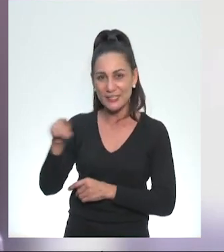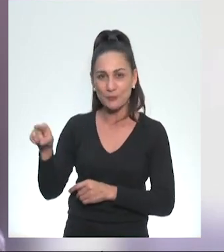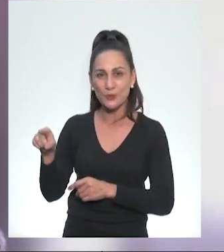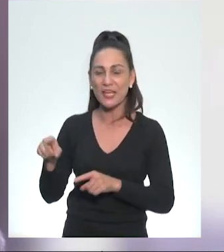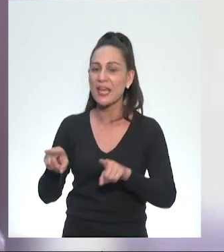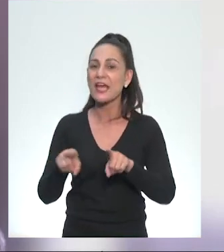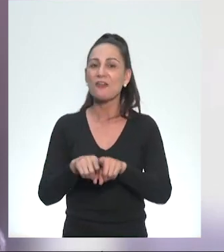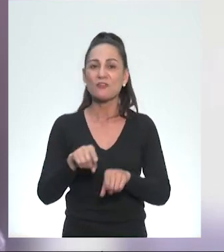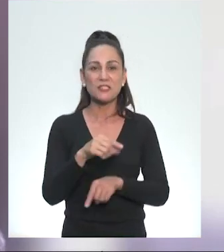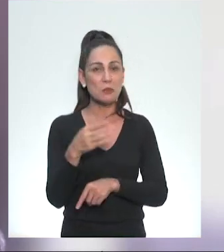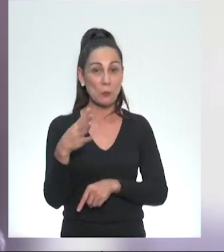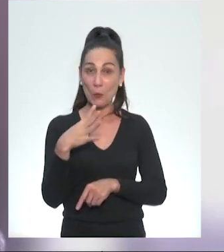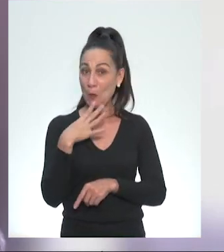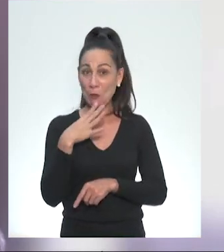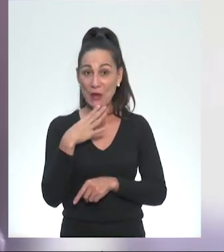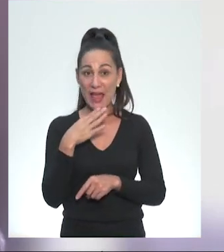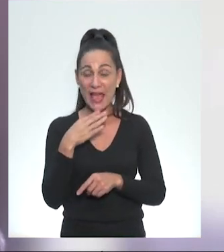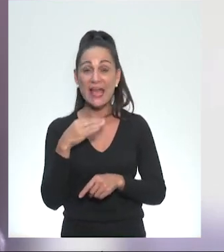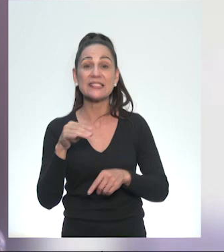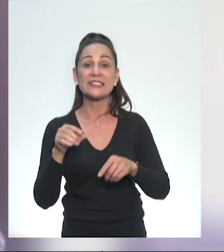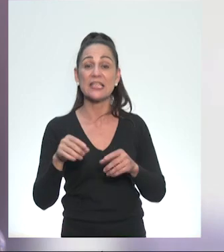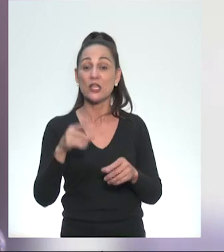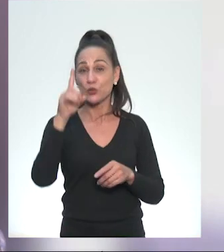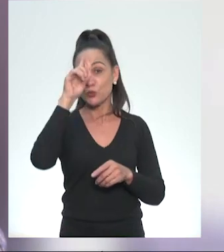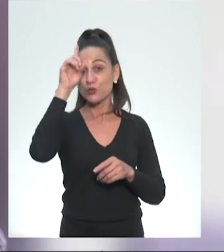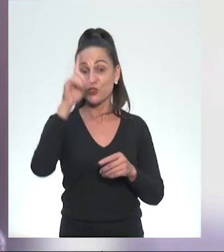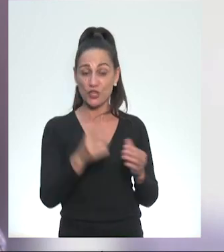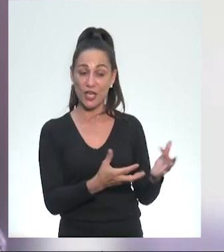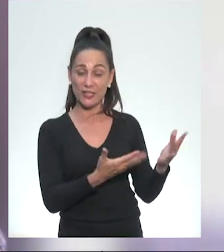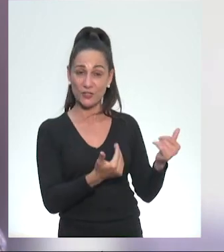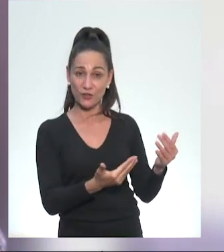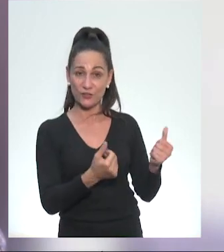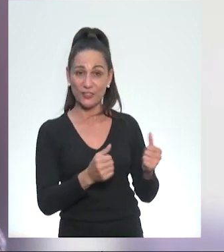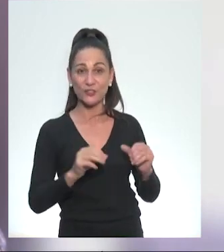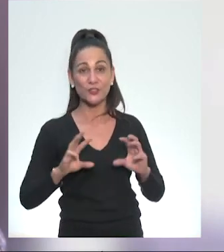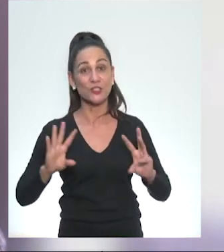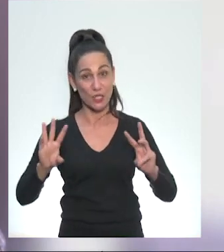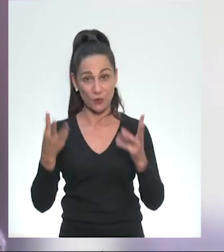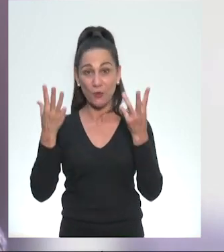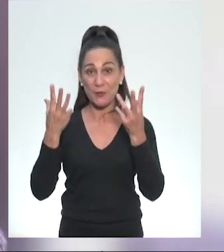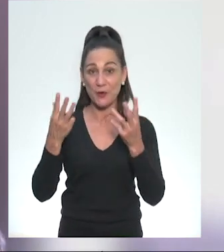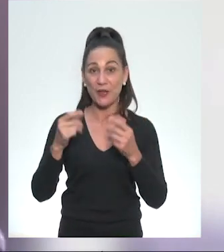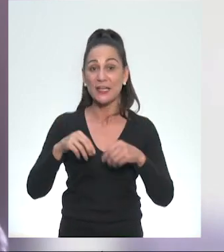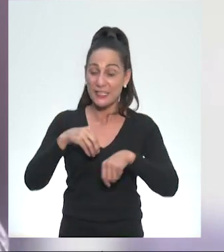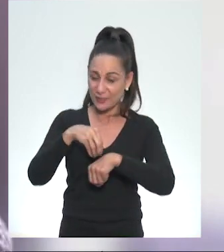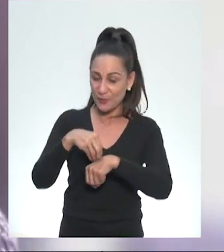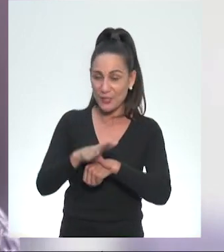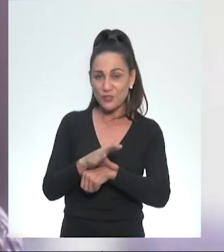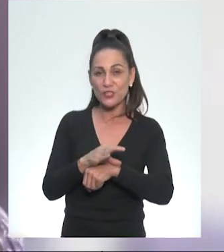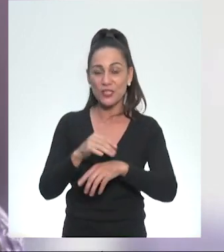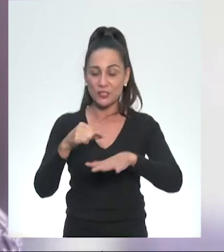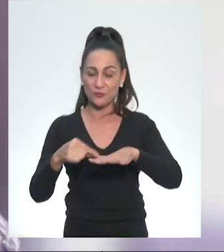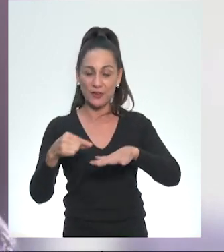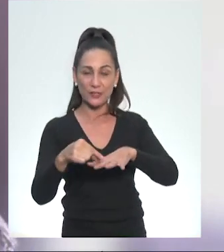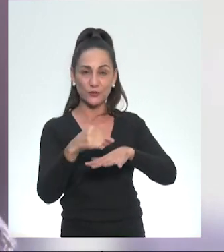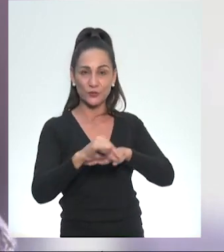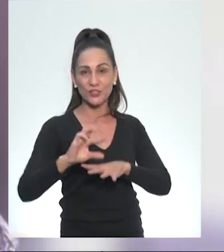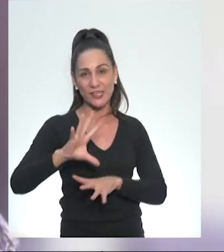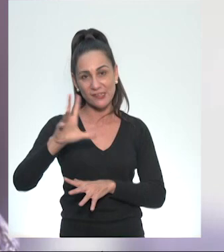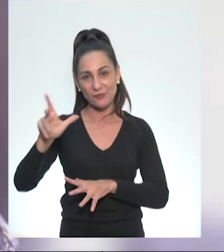maioria de vocês não deve ter ouvido falar do Dia da Juventude. Então, quis aproveitar esse ensejo de falar de continente